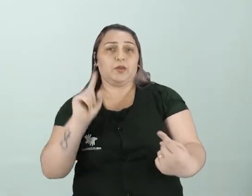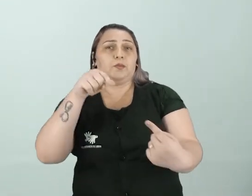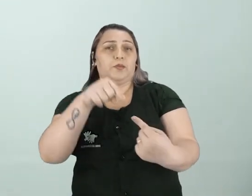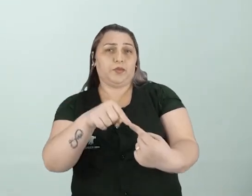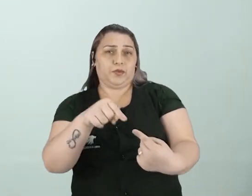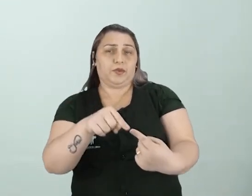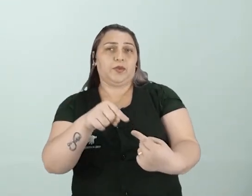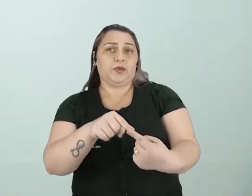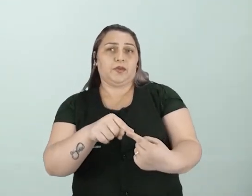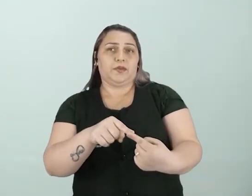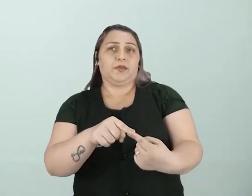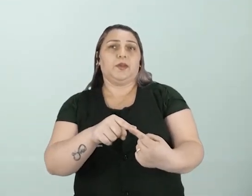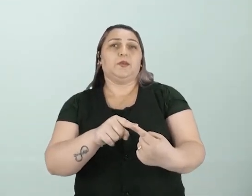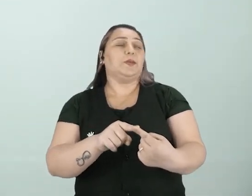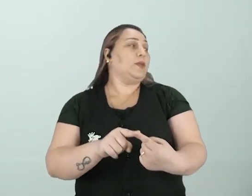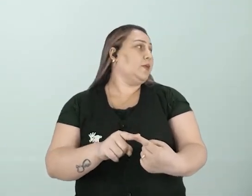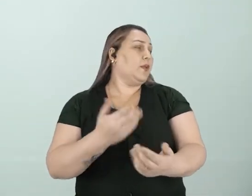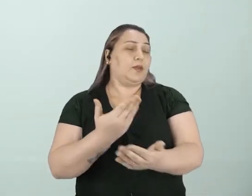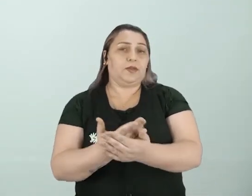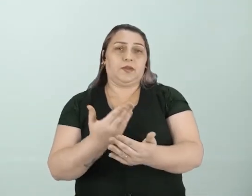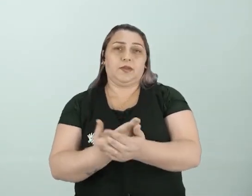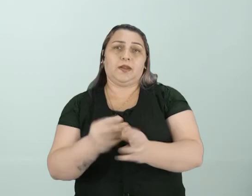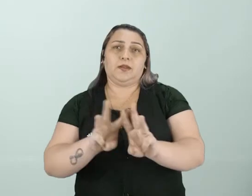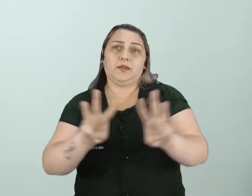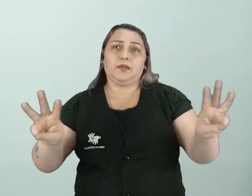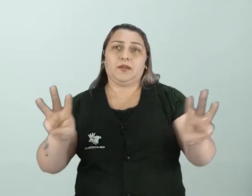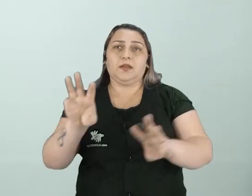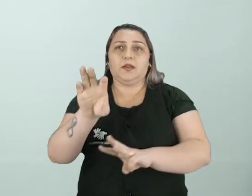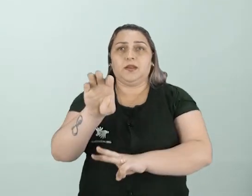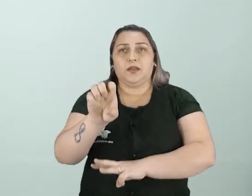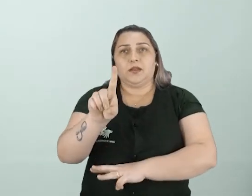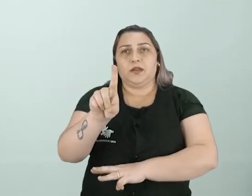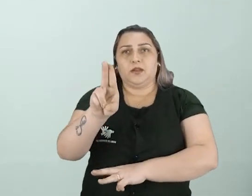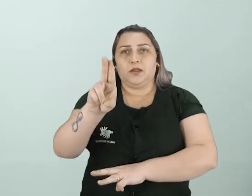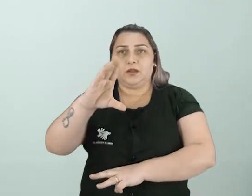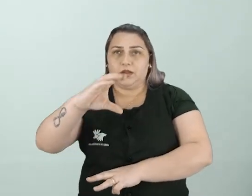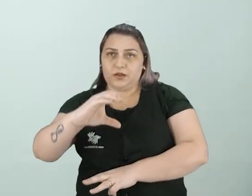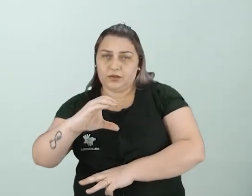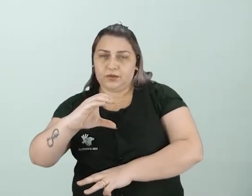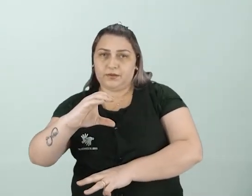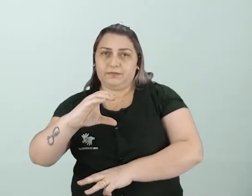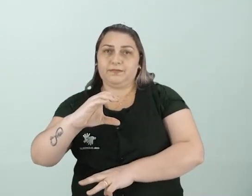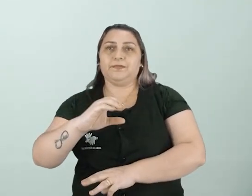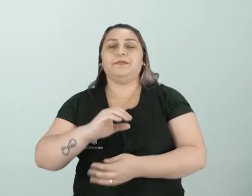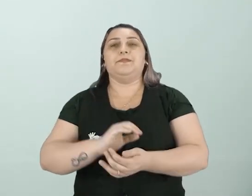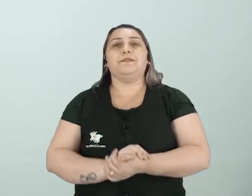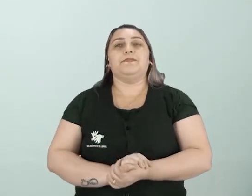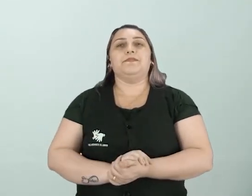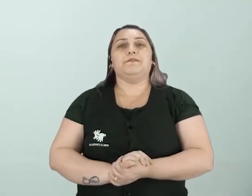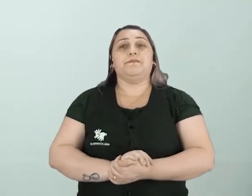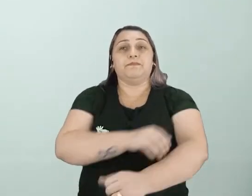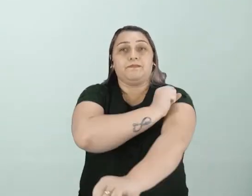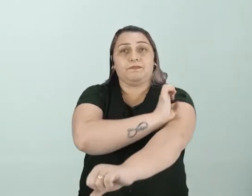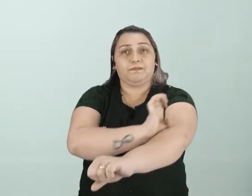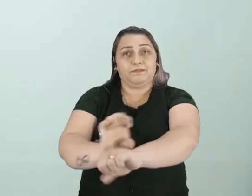objetivos da aula de hoje. Para ter acesso a essa aula na íntegra, acessem a plataforma do Eduque no